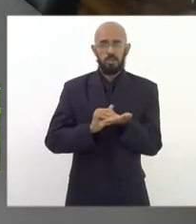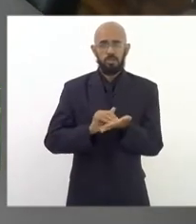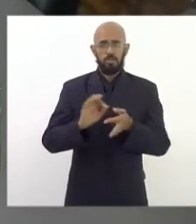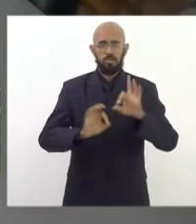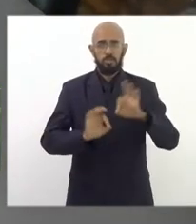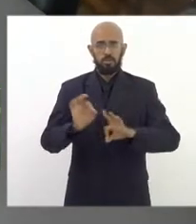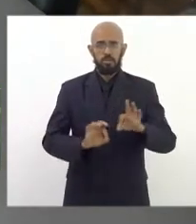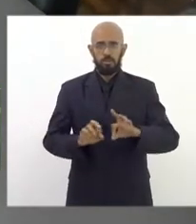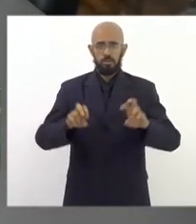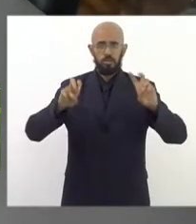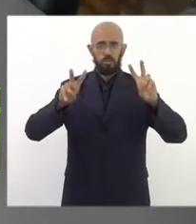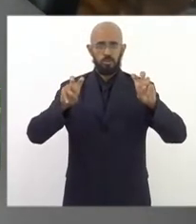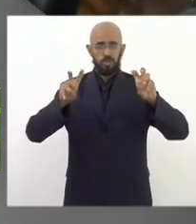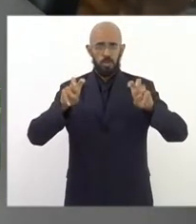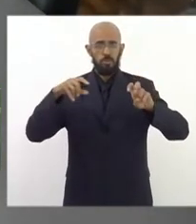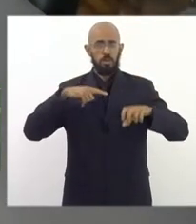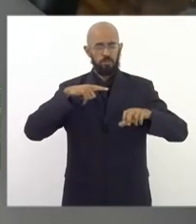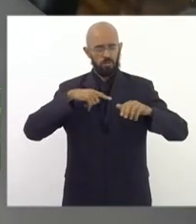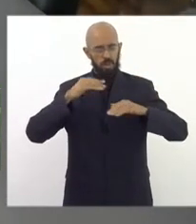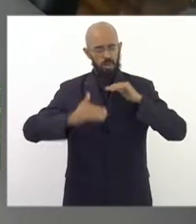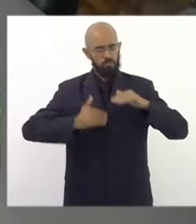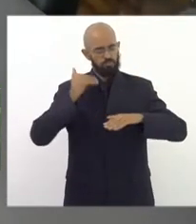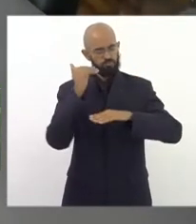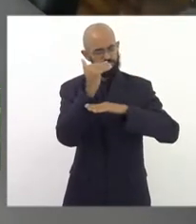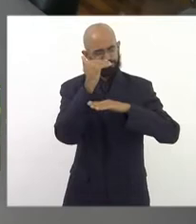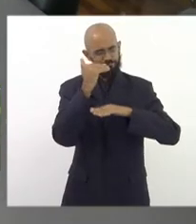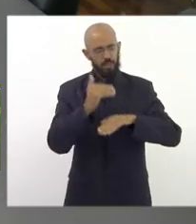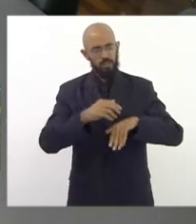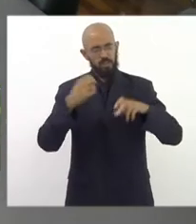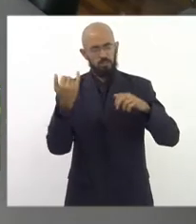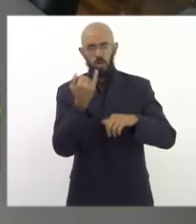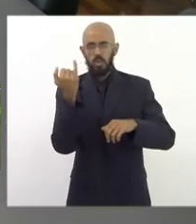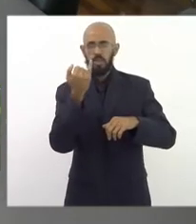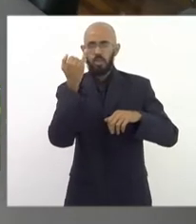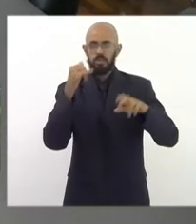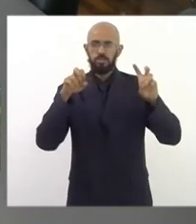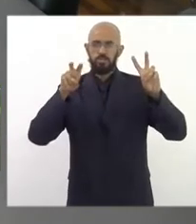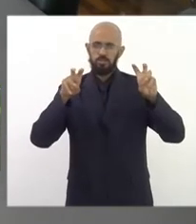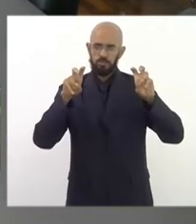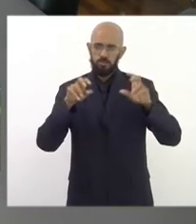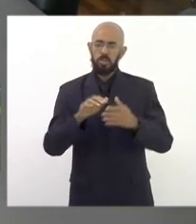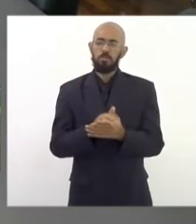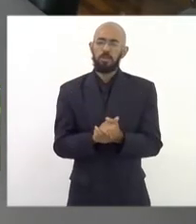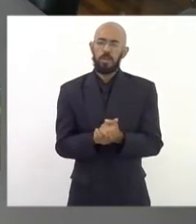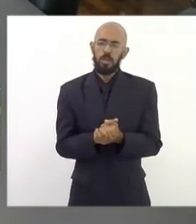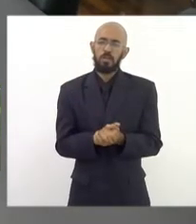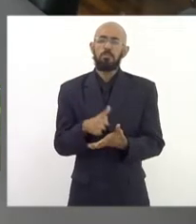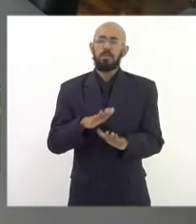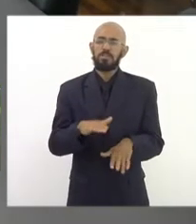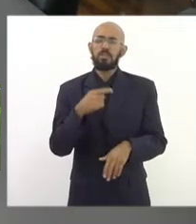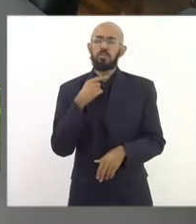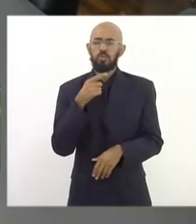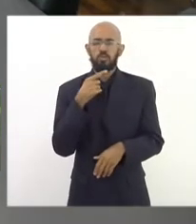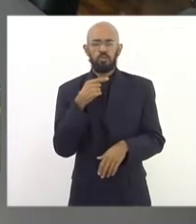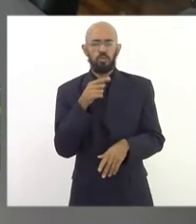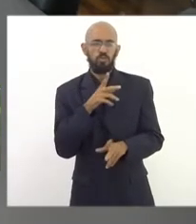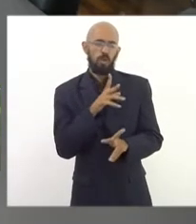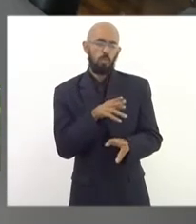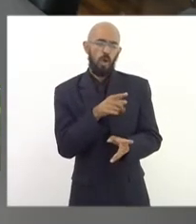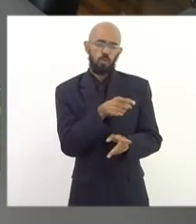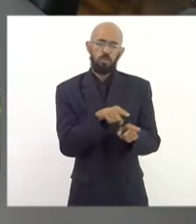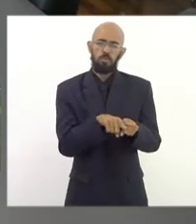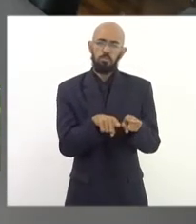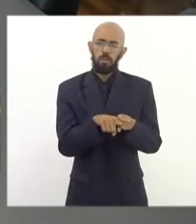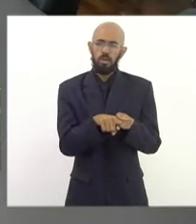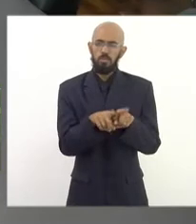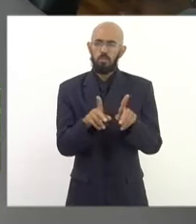esse tema ganhe magnitude, eu acho que tenderá a ganhar, e também fiquei com essa dúvida, na mesma linha do Luiz Paulo, Nelson, porque você fez agora